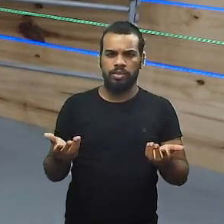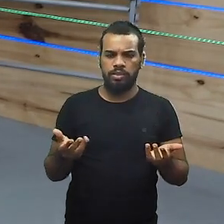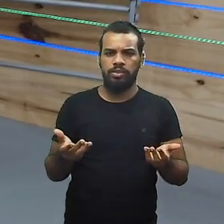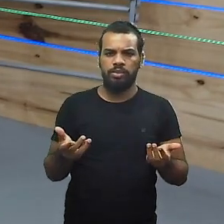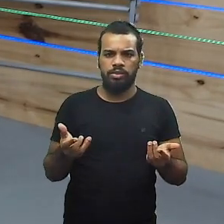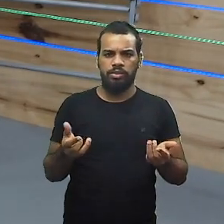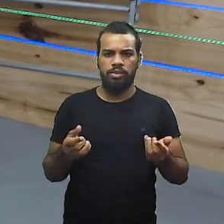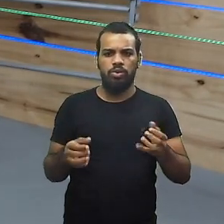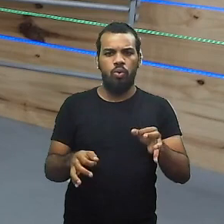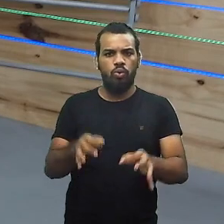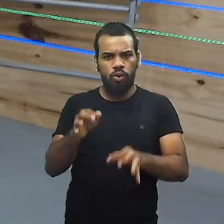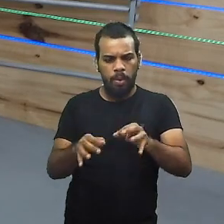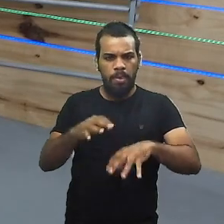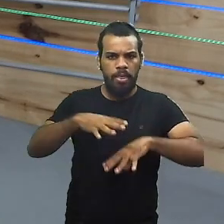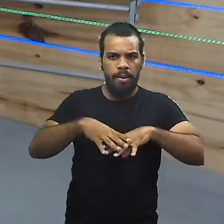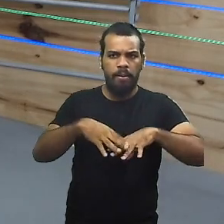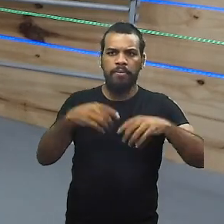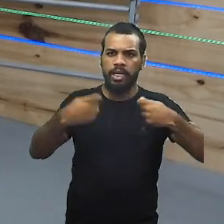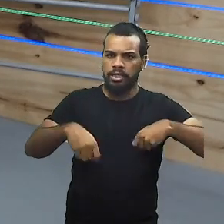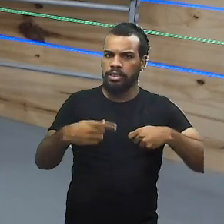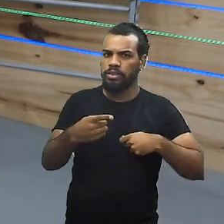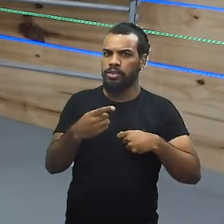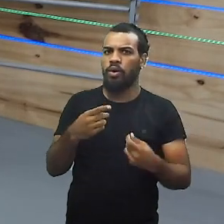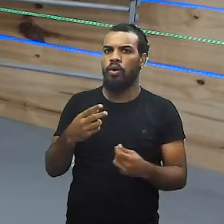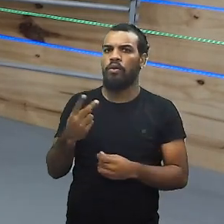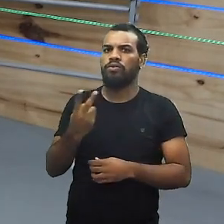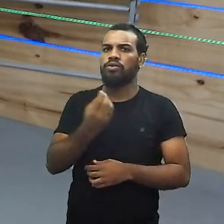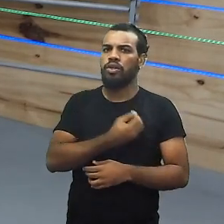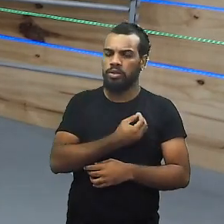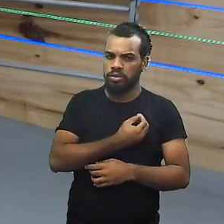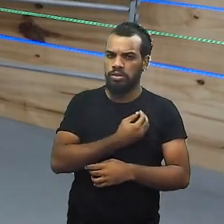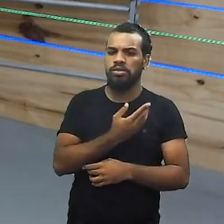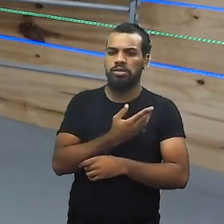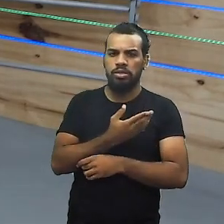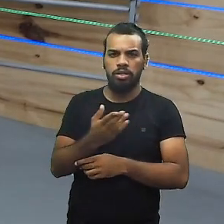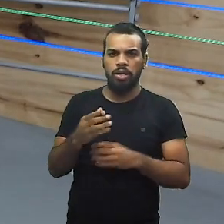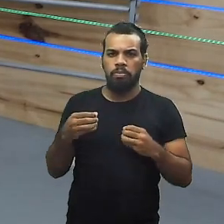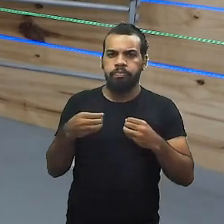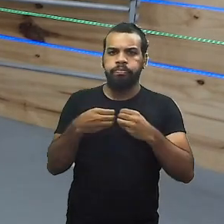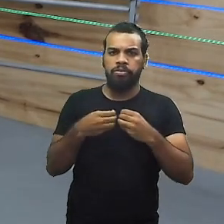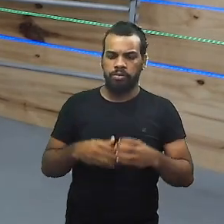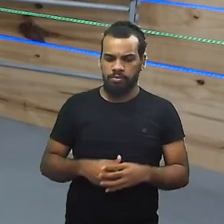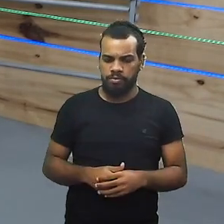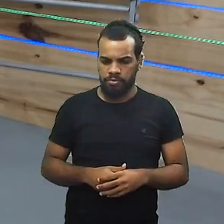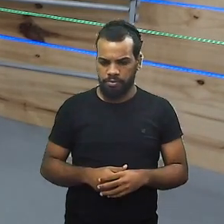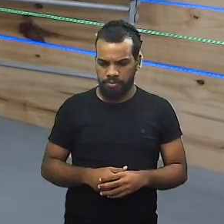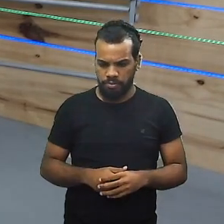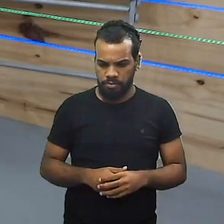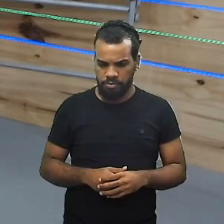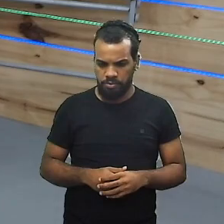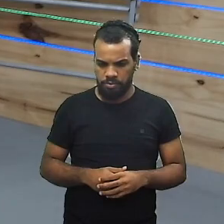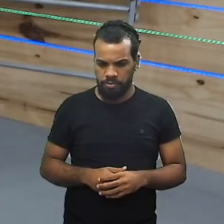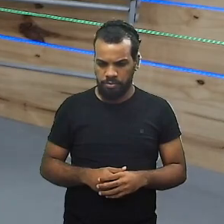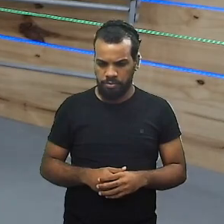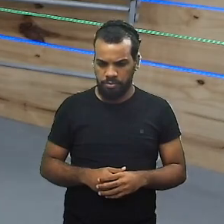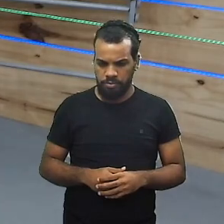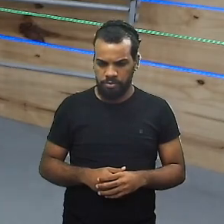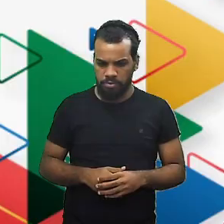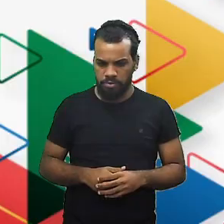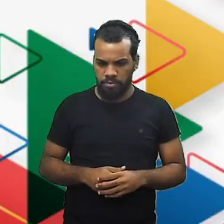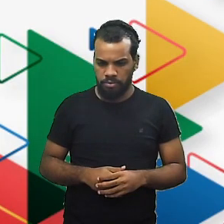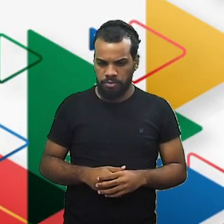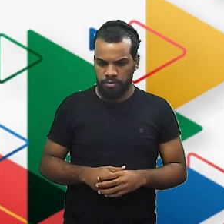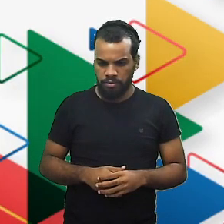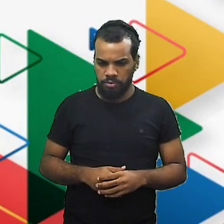esse julgamento matemático na hora de dizer um valor com boa aproximação. Tá beleza? Tamo junto? Então, vamos para a próxima